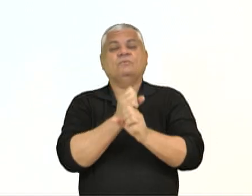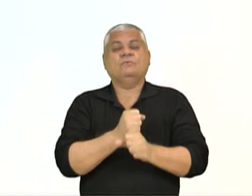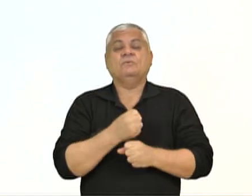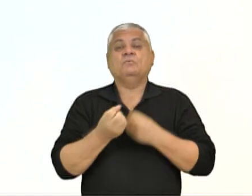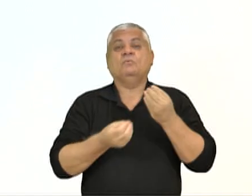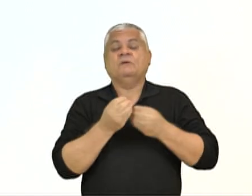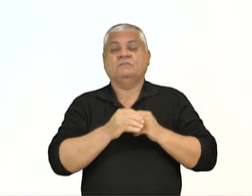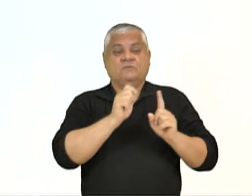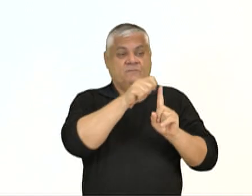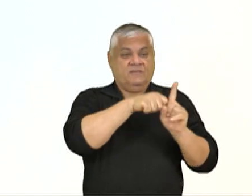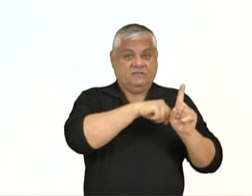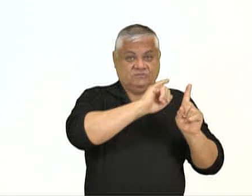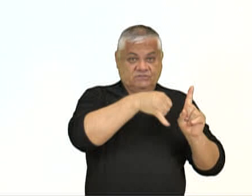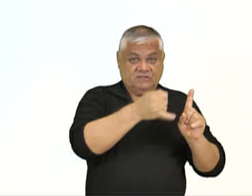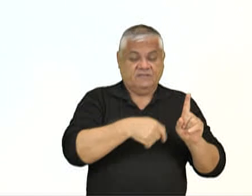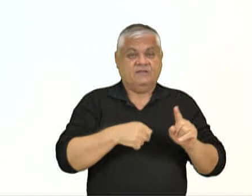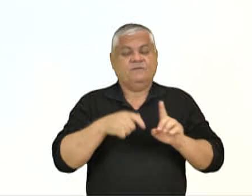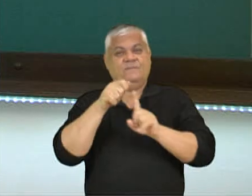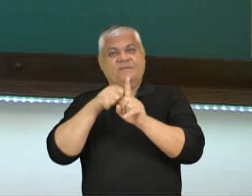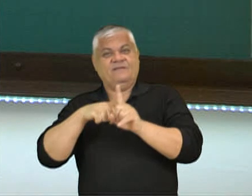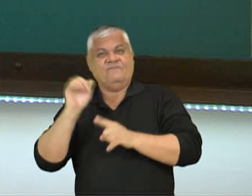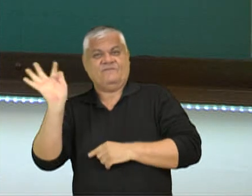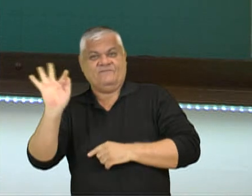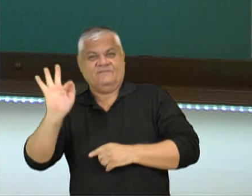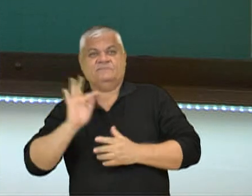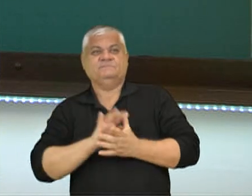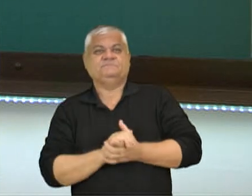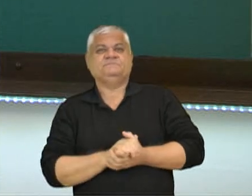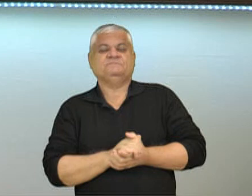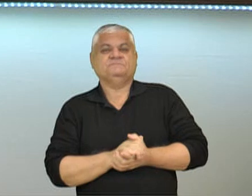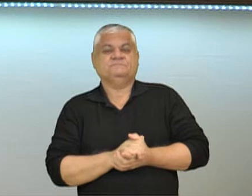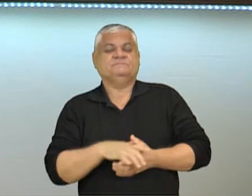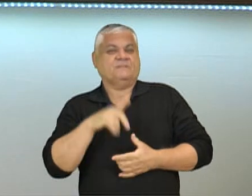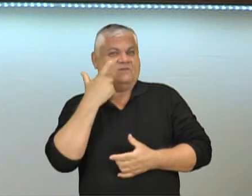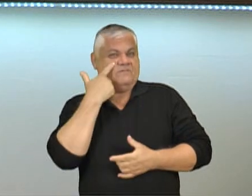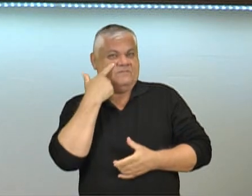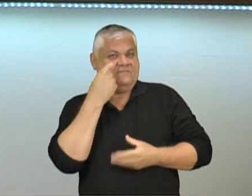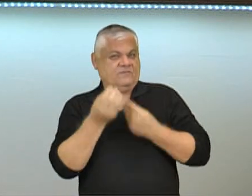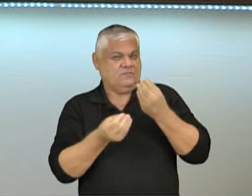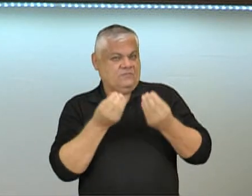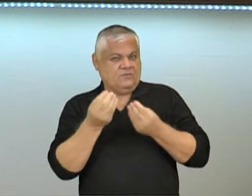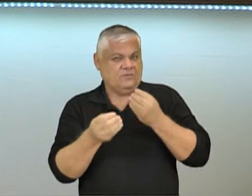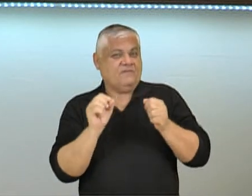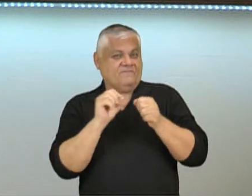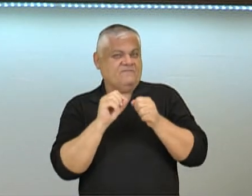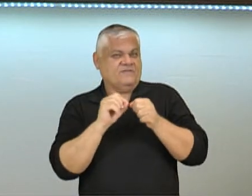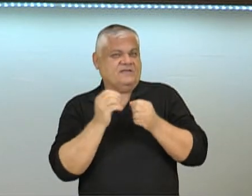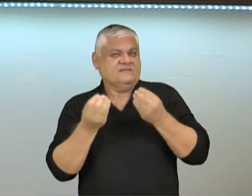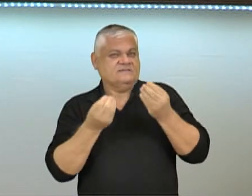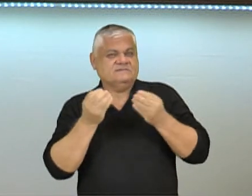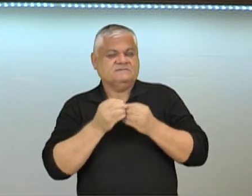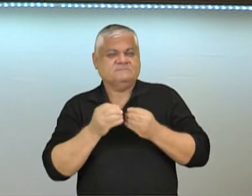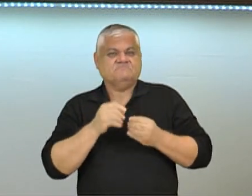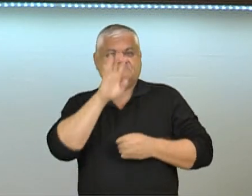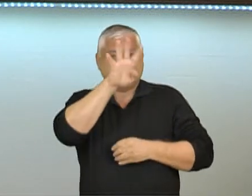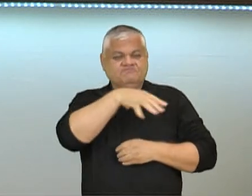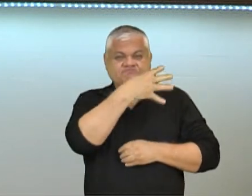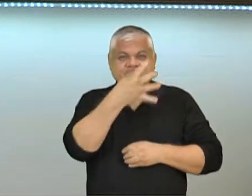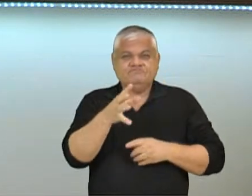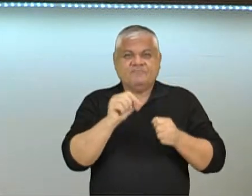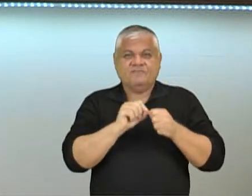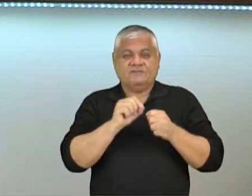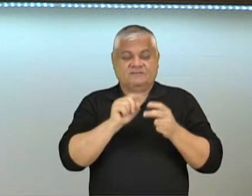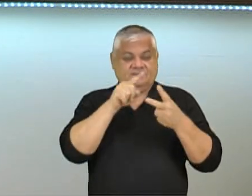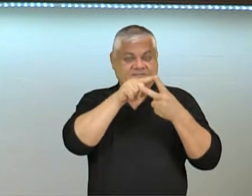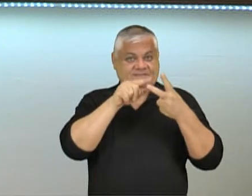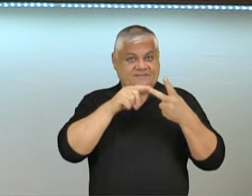faturamento entre janeiro e fevereiro? Então, vamos acompanhar aqui como que nós resolvemos de